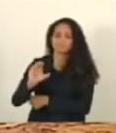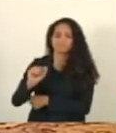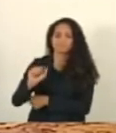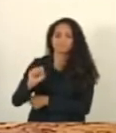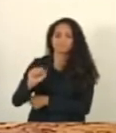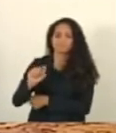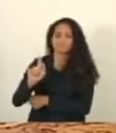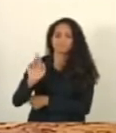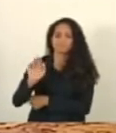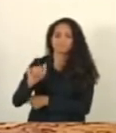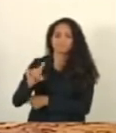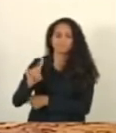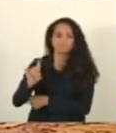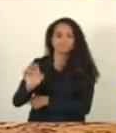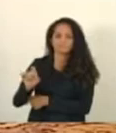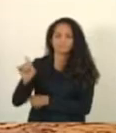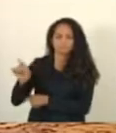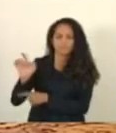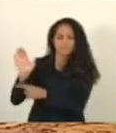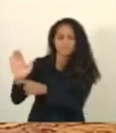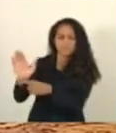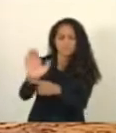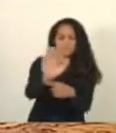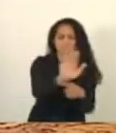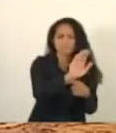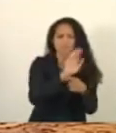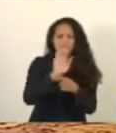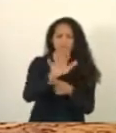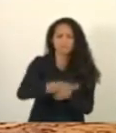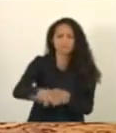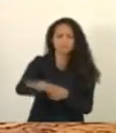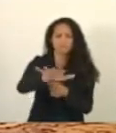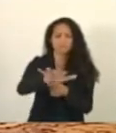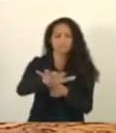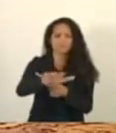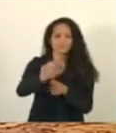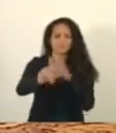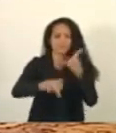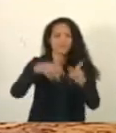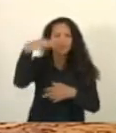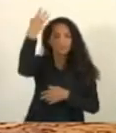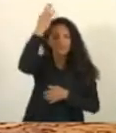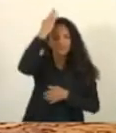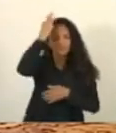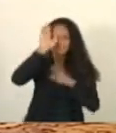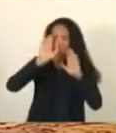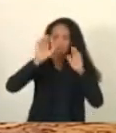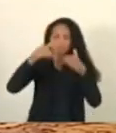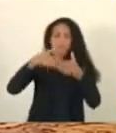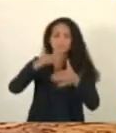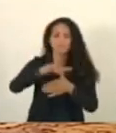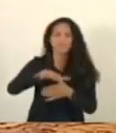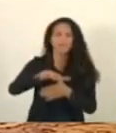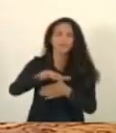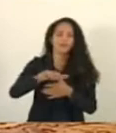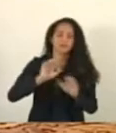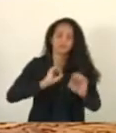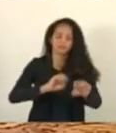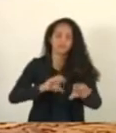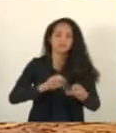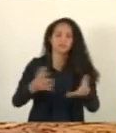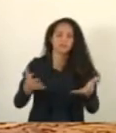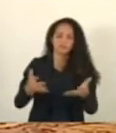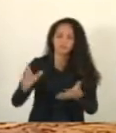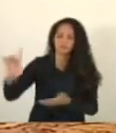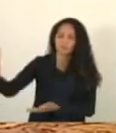em favor de tantos capixabas, principalmente na área da educação. Eu quero dar ênfase aqui hoje, elogiar e enaltecer o